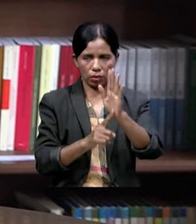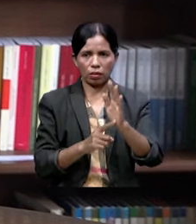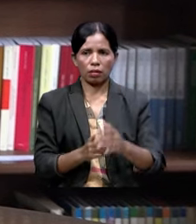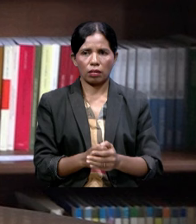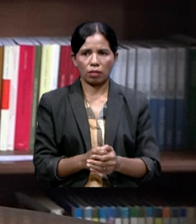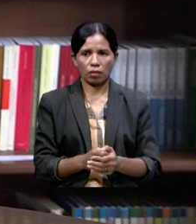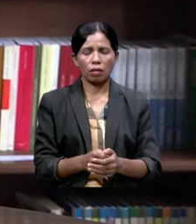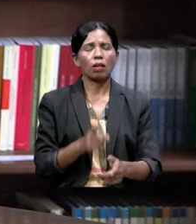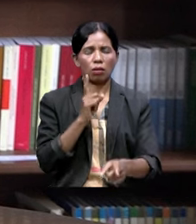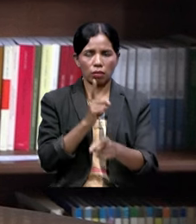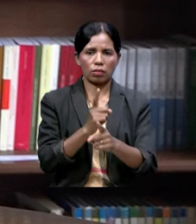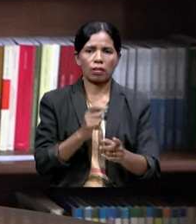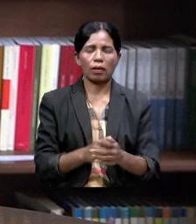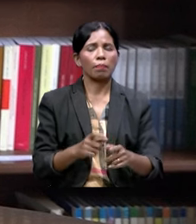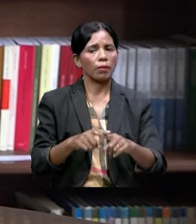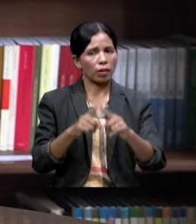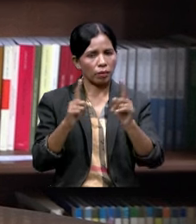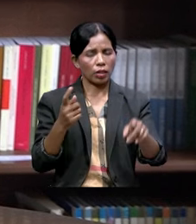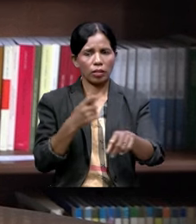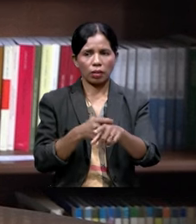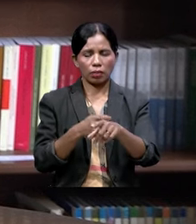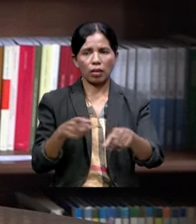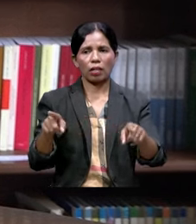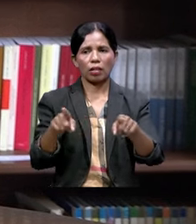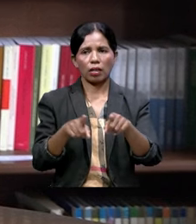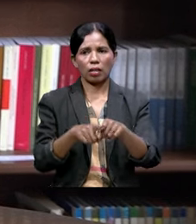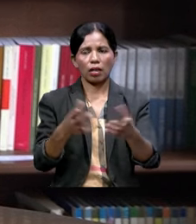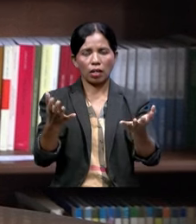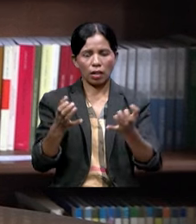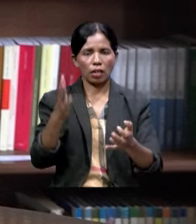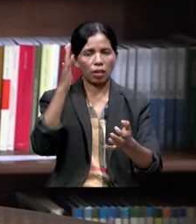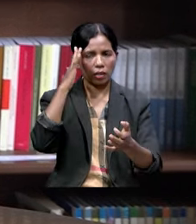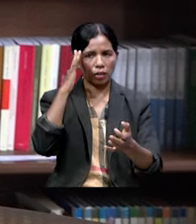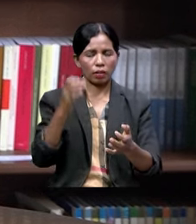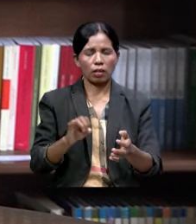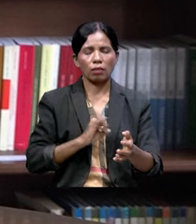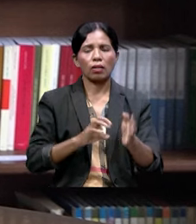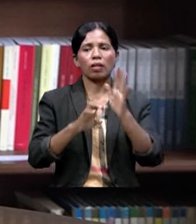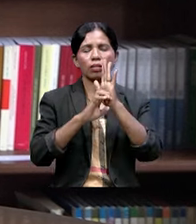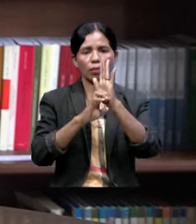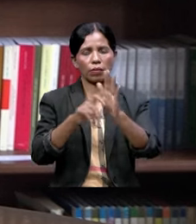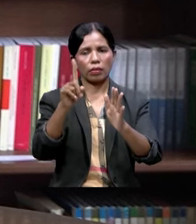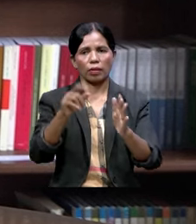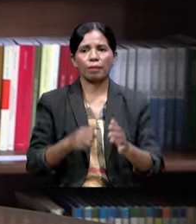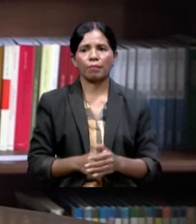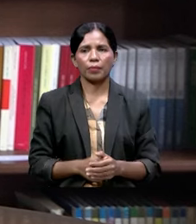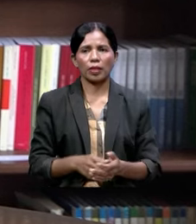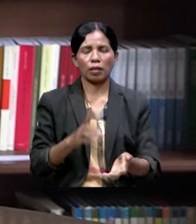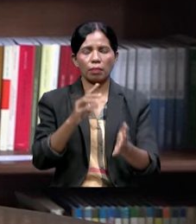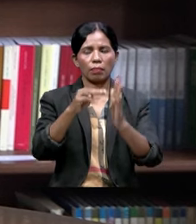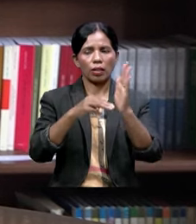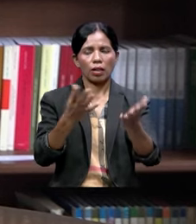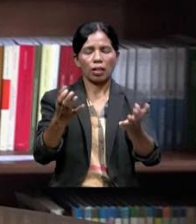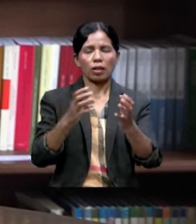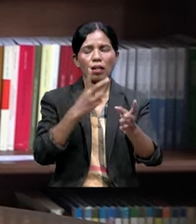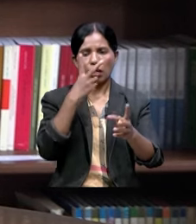ne razoável ma be situação ida nebema ka resa tu kar hatene hau fo exemplo ida se media ha kara kala